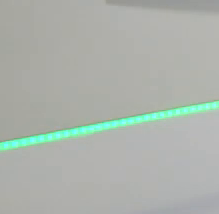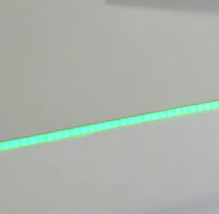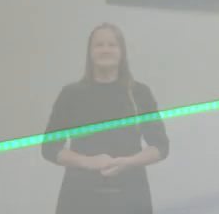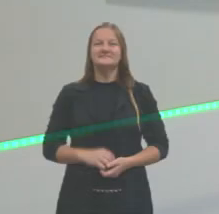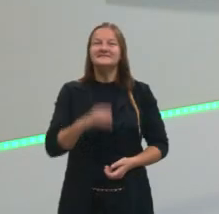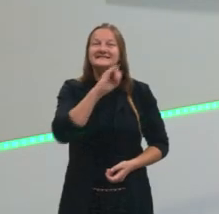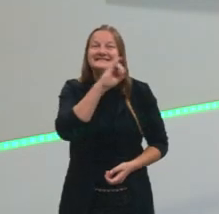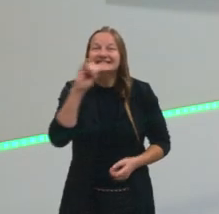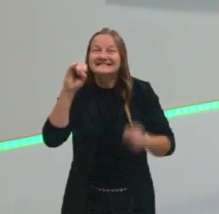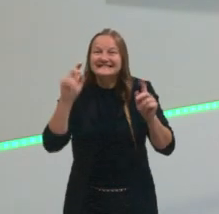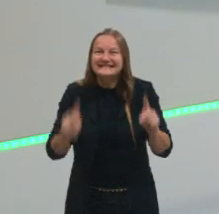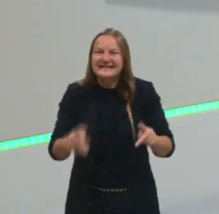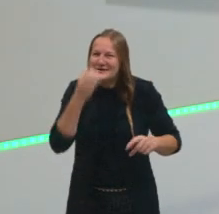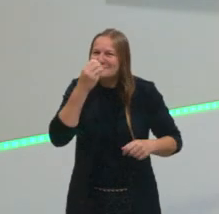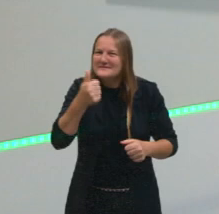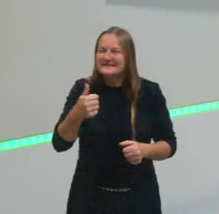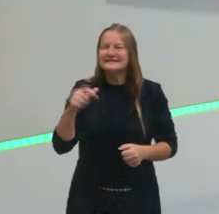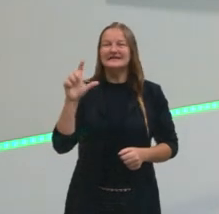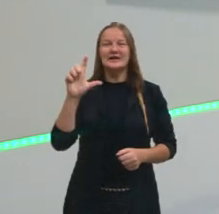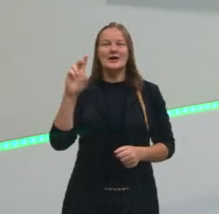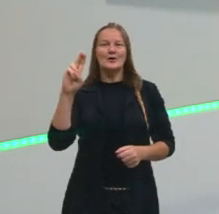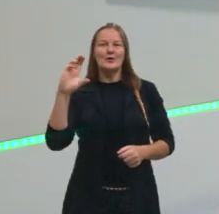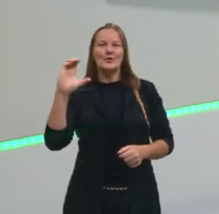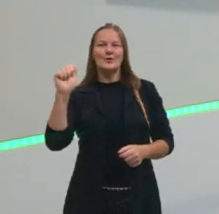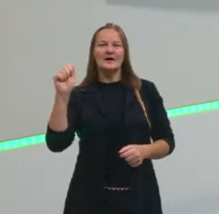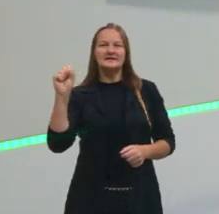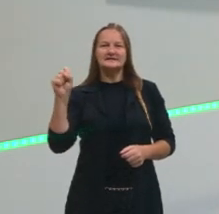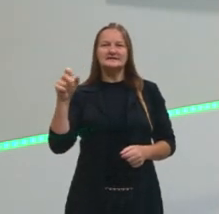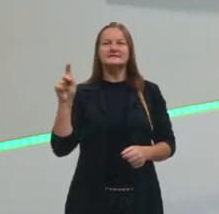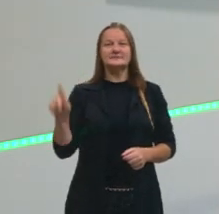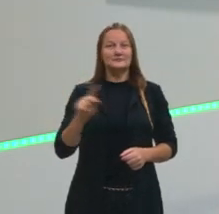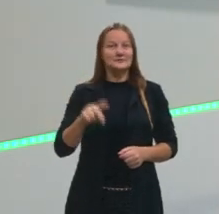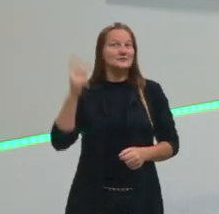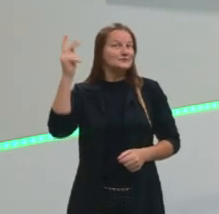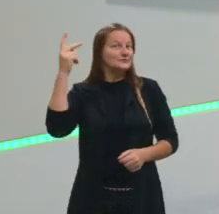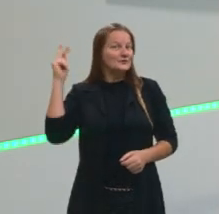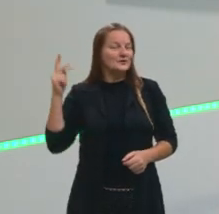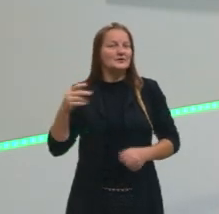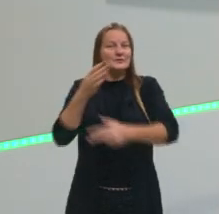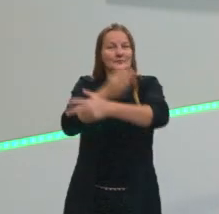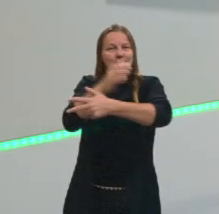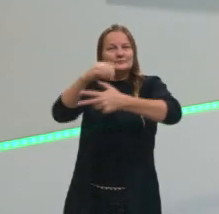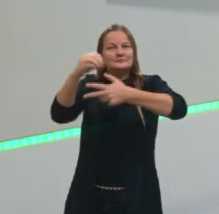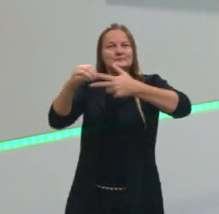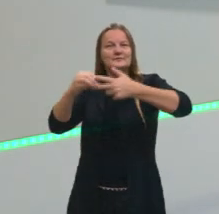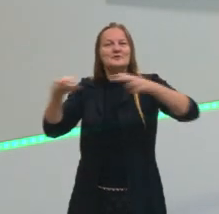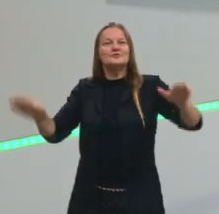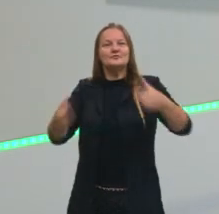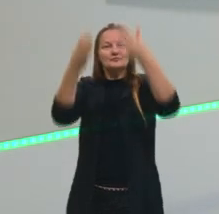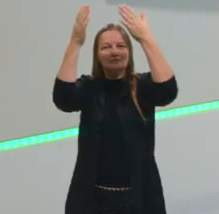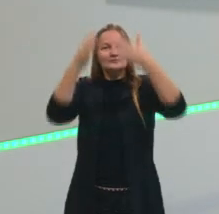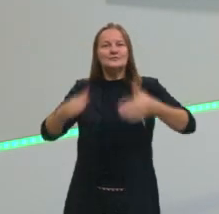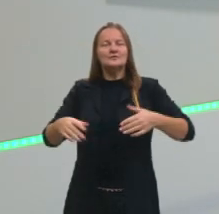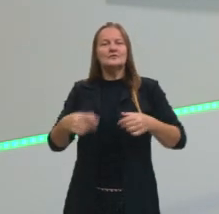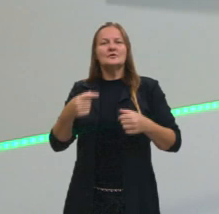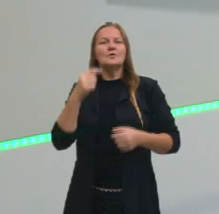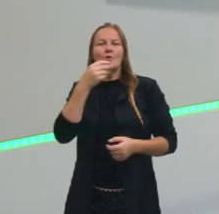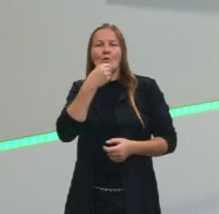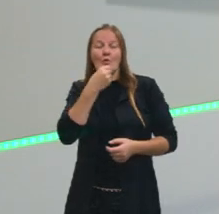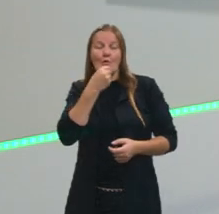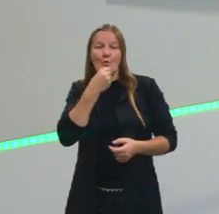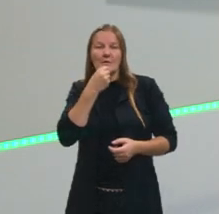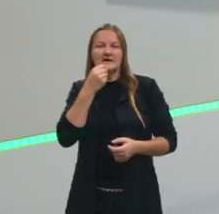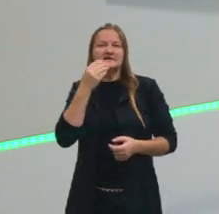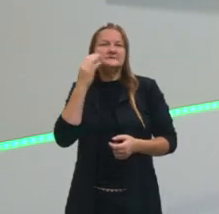aí pessoal tudo bem eu sou o Lucas lá Bela sou professor de história do pré-enem da Seduc Eu sou um homem